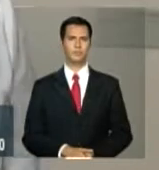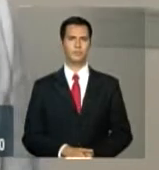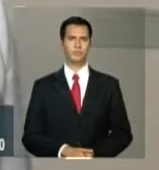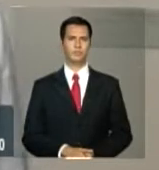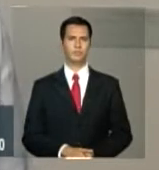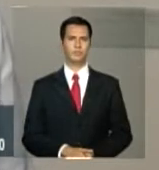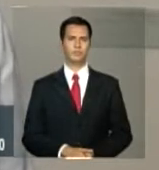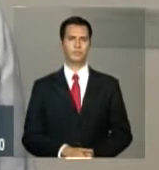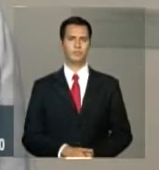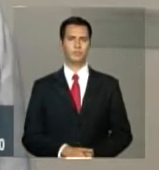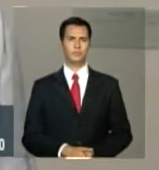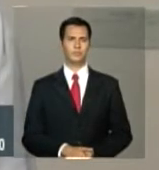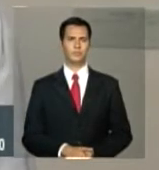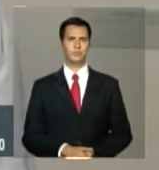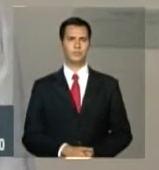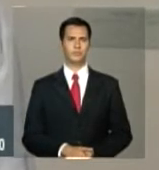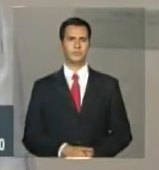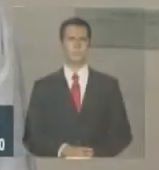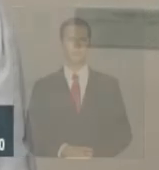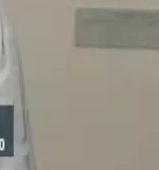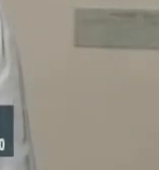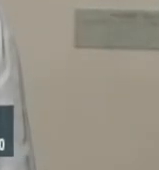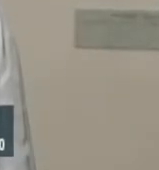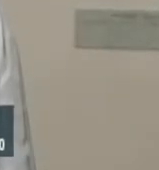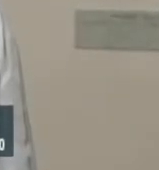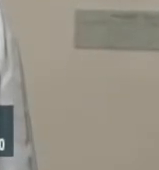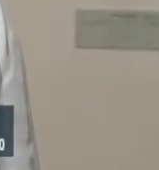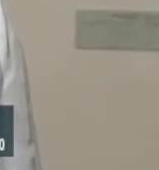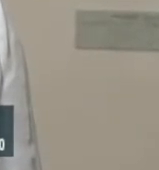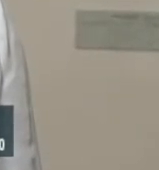mas há um problema, nessa mensagem que o